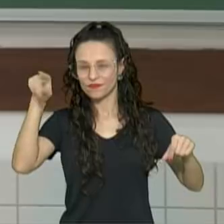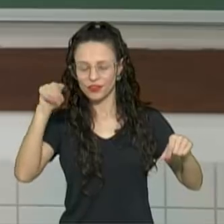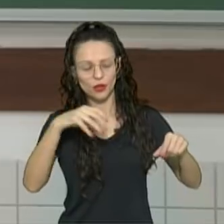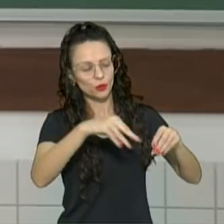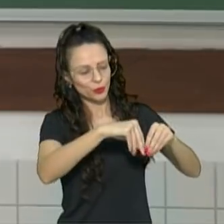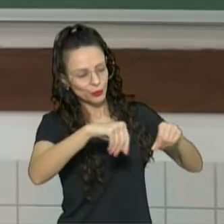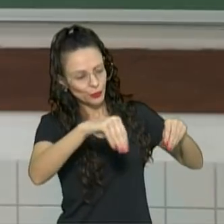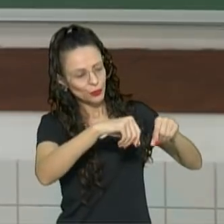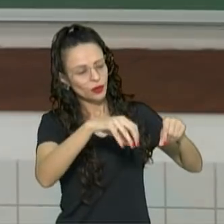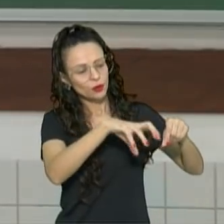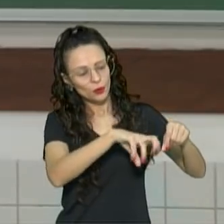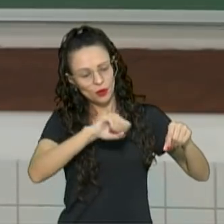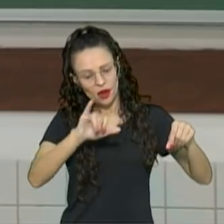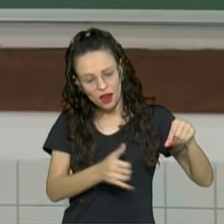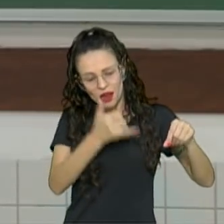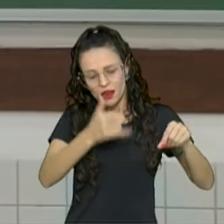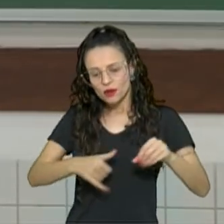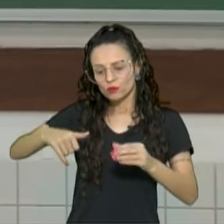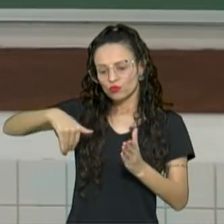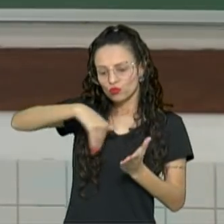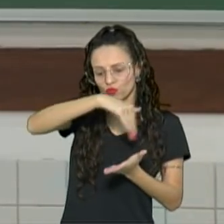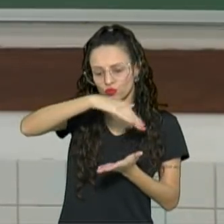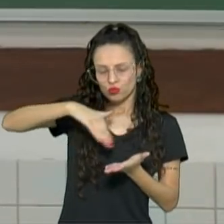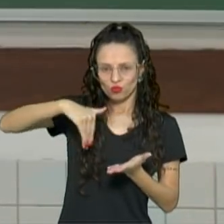para fazer esse tingimento, tá?